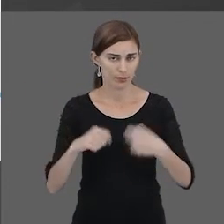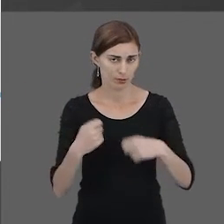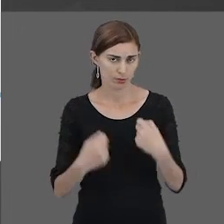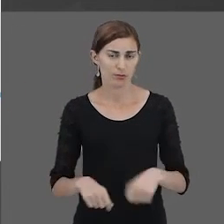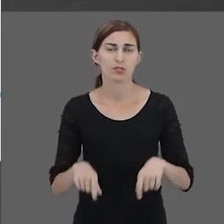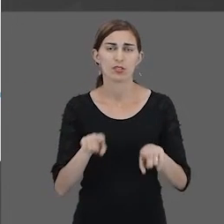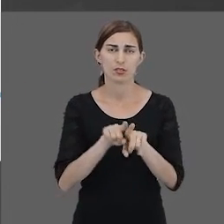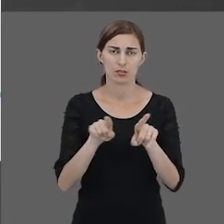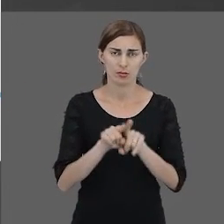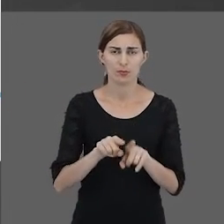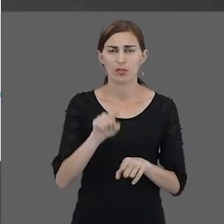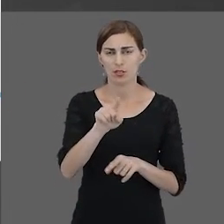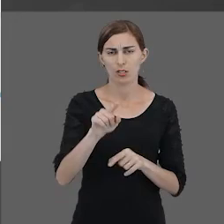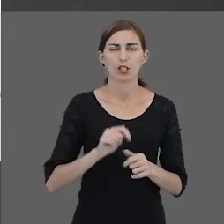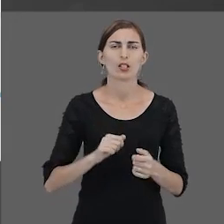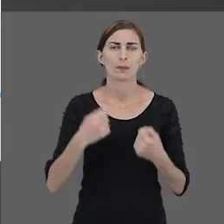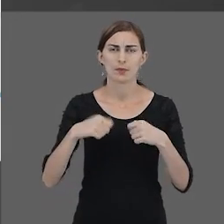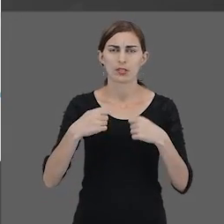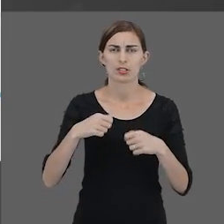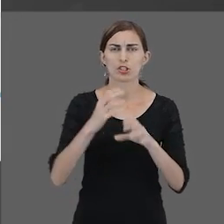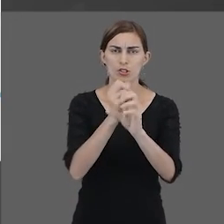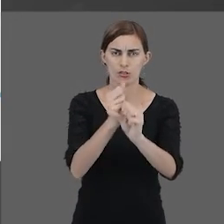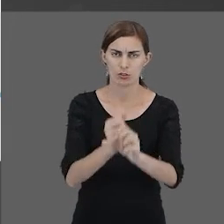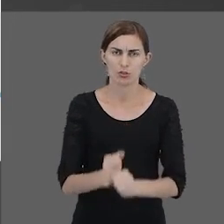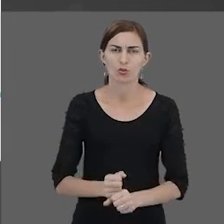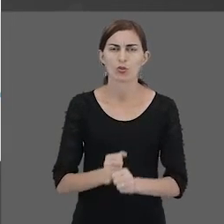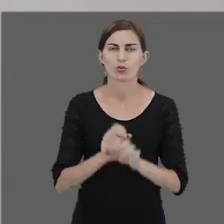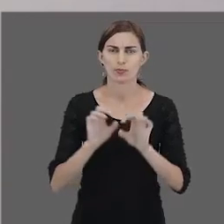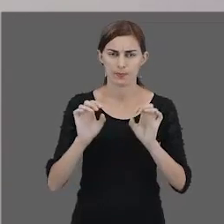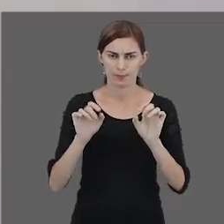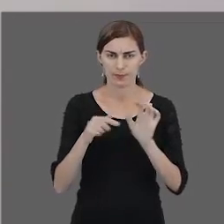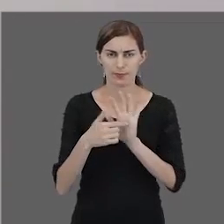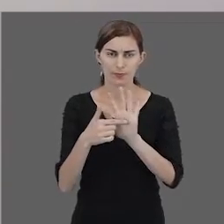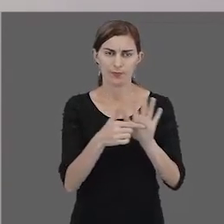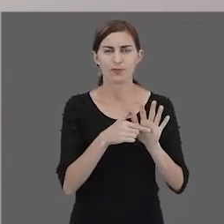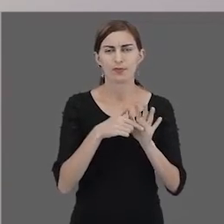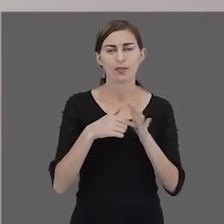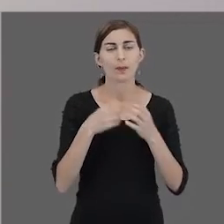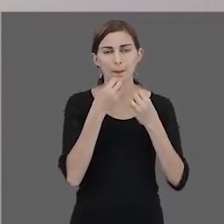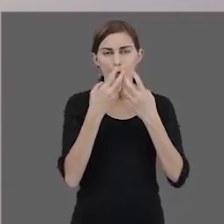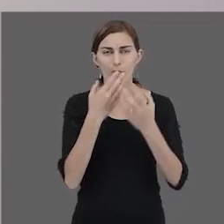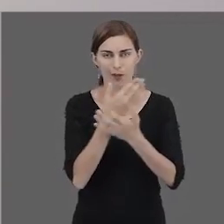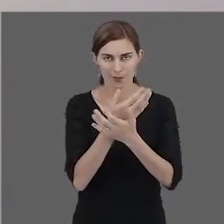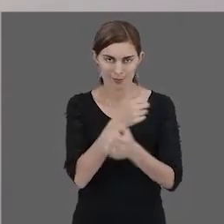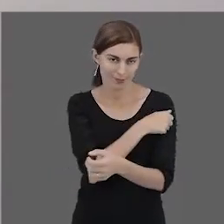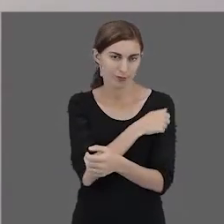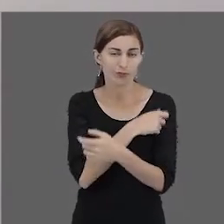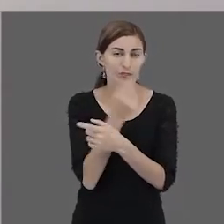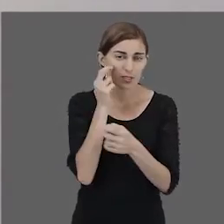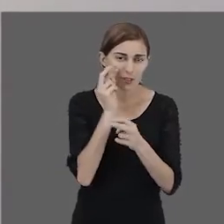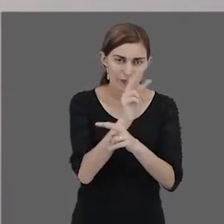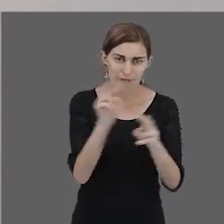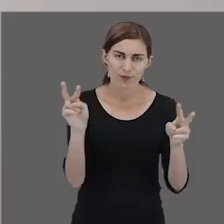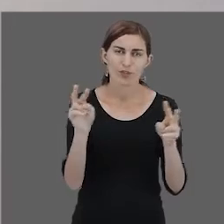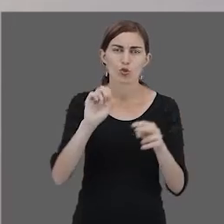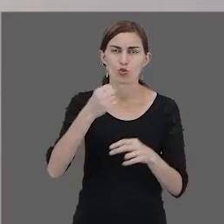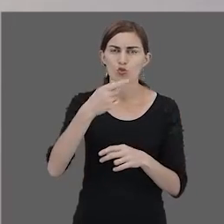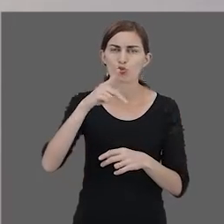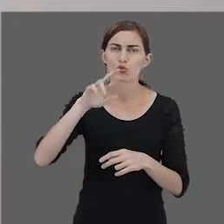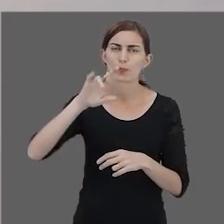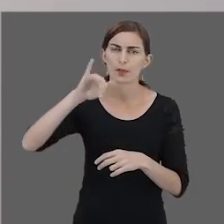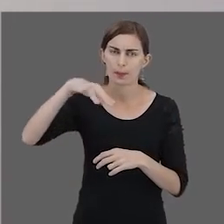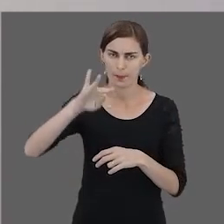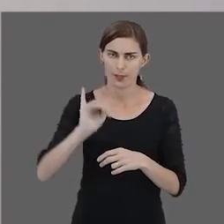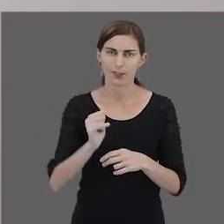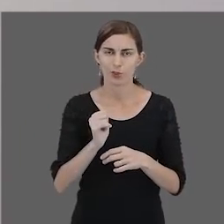ainda se sujeitará à tomada de contas especial. Bom, aluno, vocês acabaram de ver tudo sobre suprimento